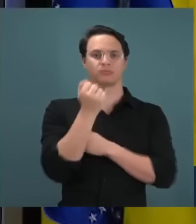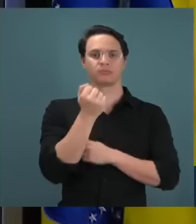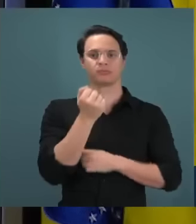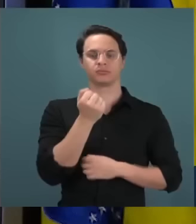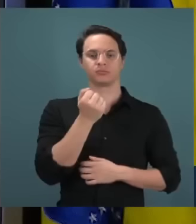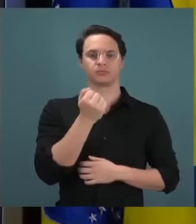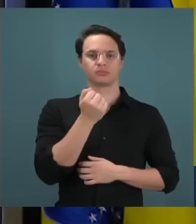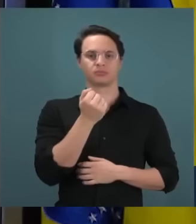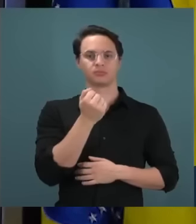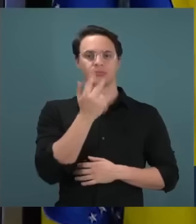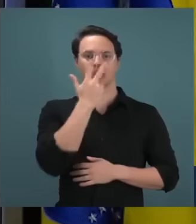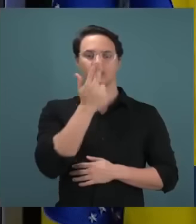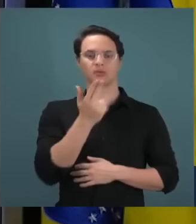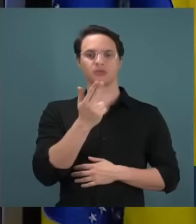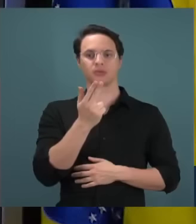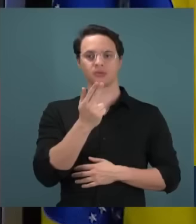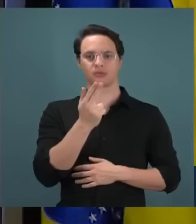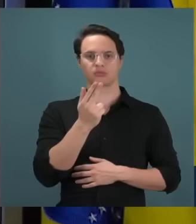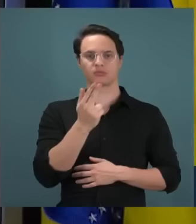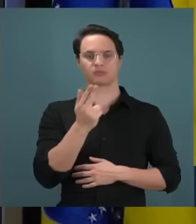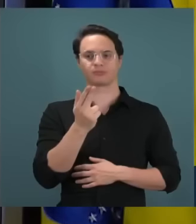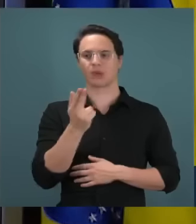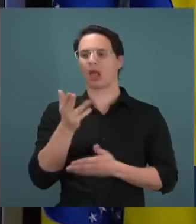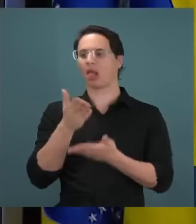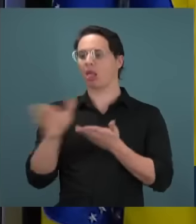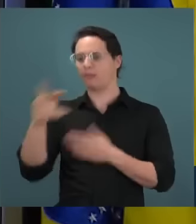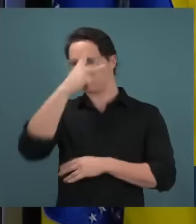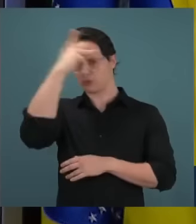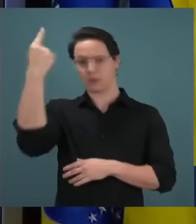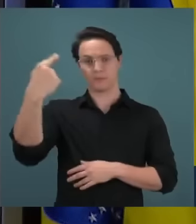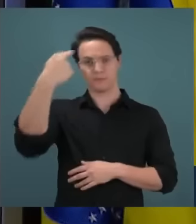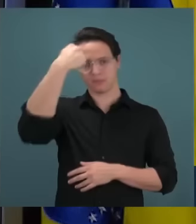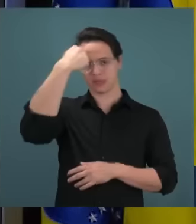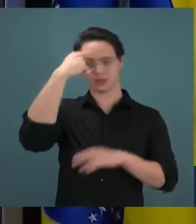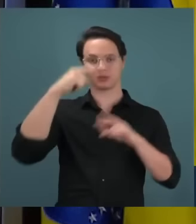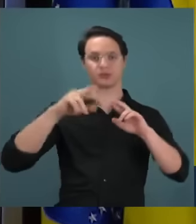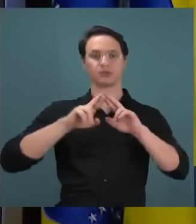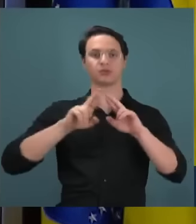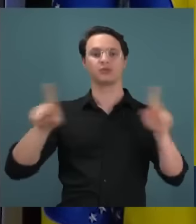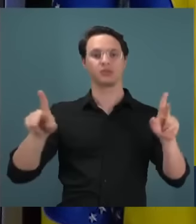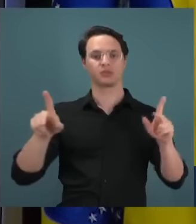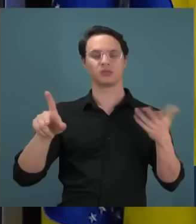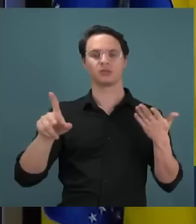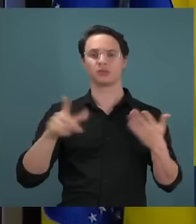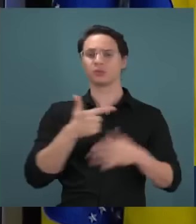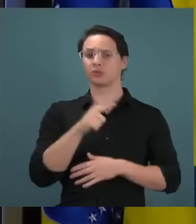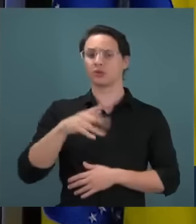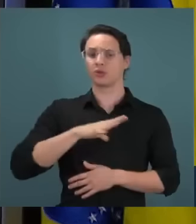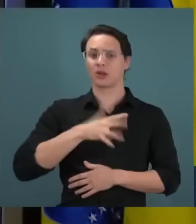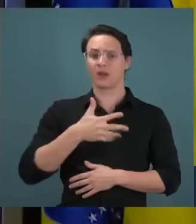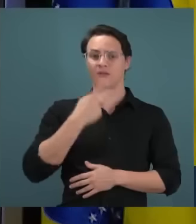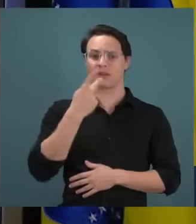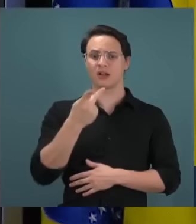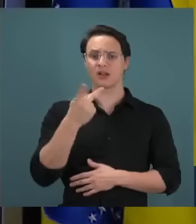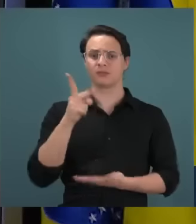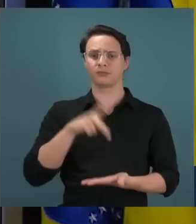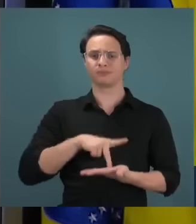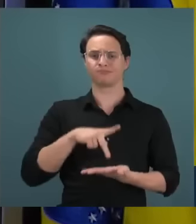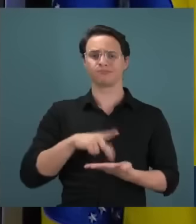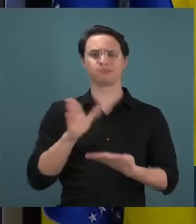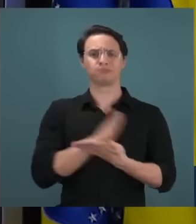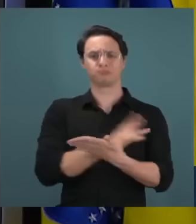eliminar aqueles que pensam diferente e têm coragem de falar a verdade. Para alguns pode parecer estranho,